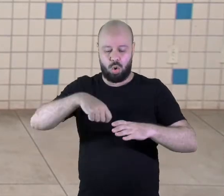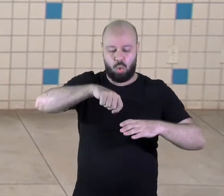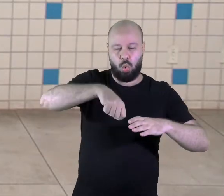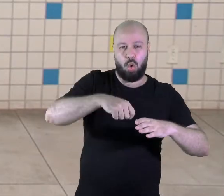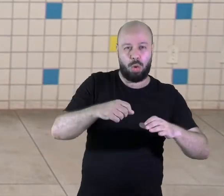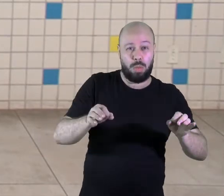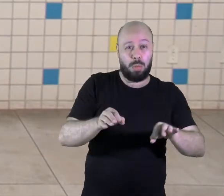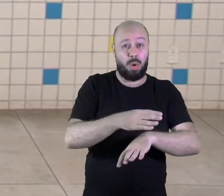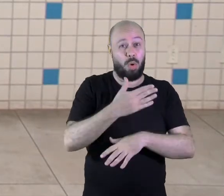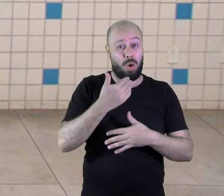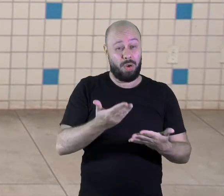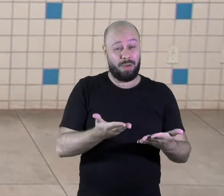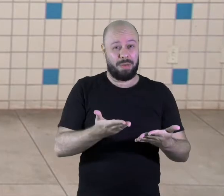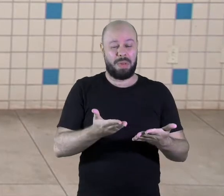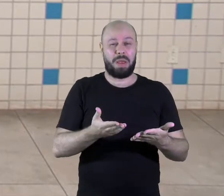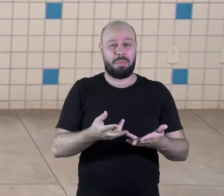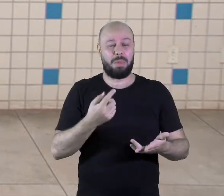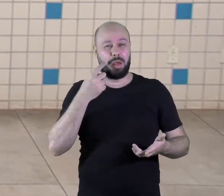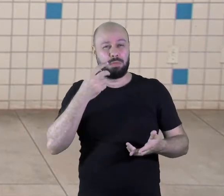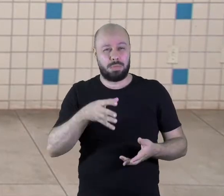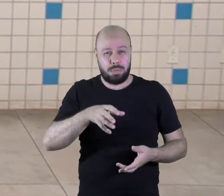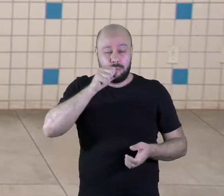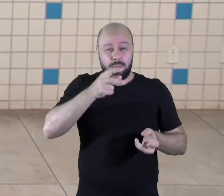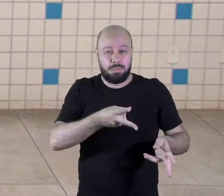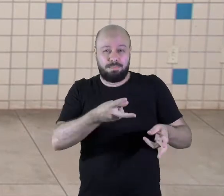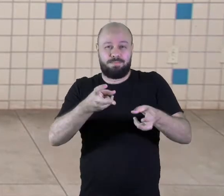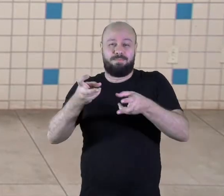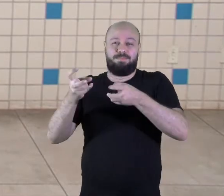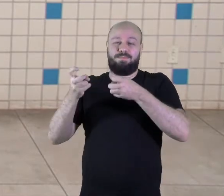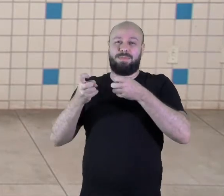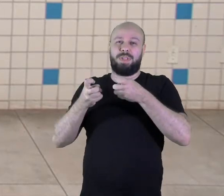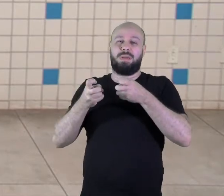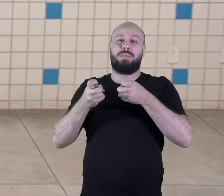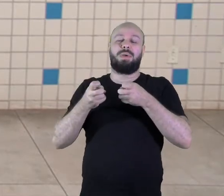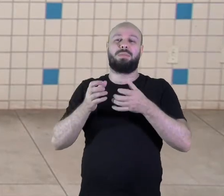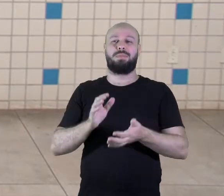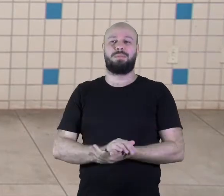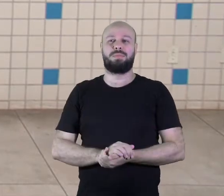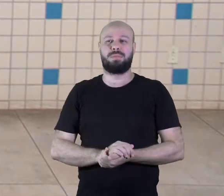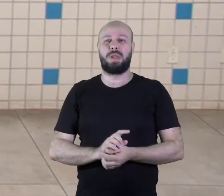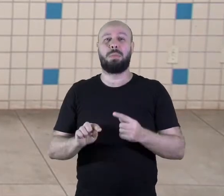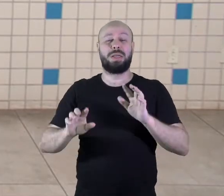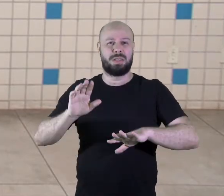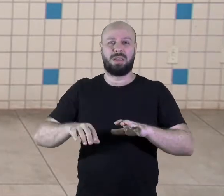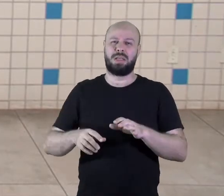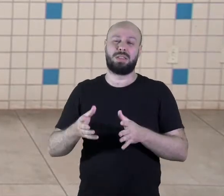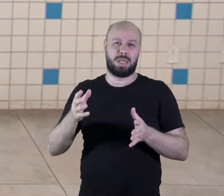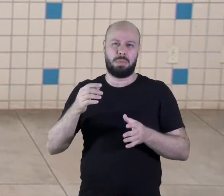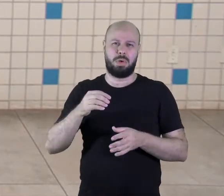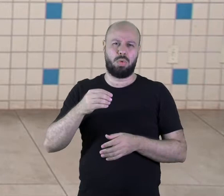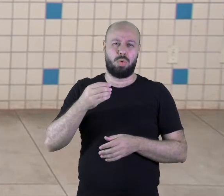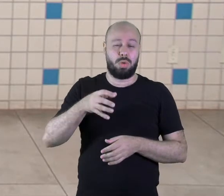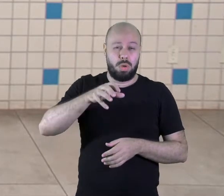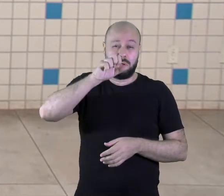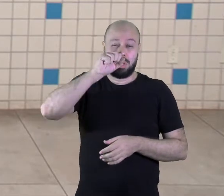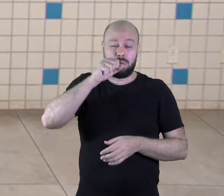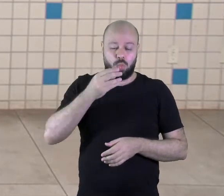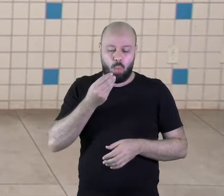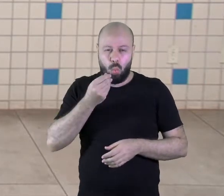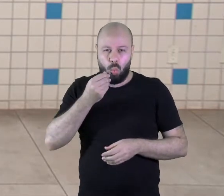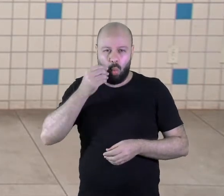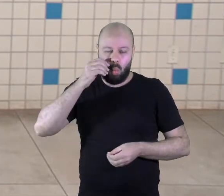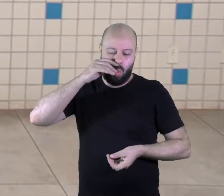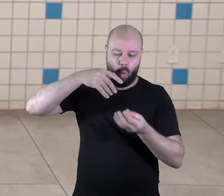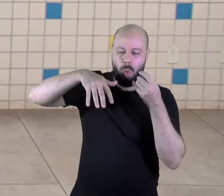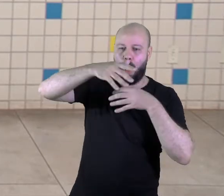está pronta, a gente consegue perceber no cheiro. E mesma coisa o gosto. Só que muitas vezes o cheiro atrapalha o gosto. E vocês lá